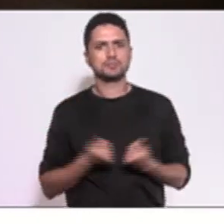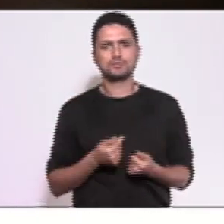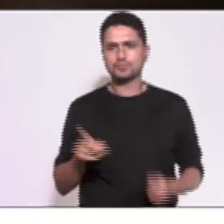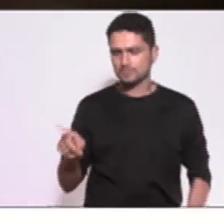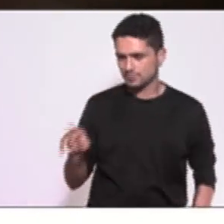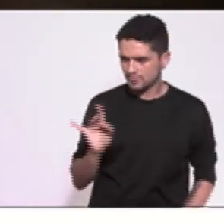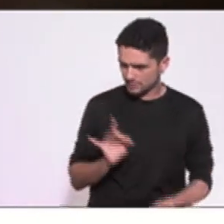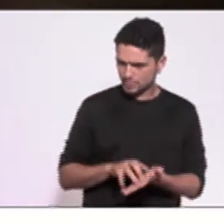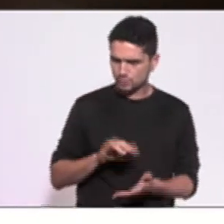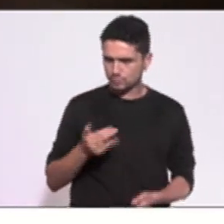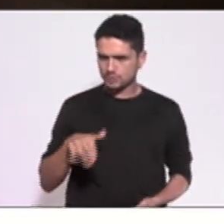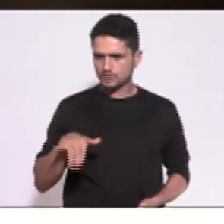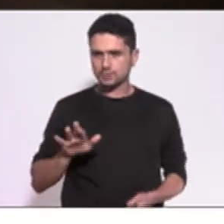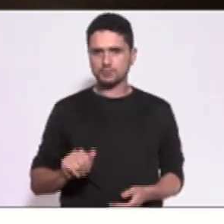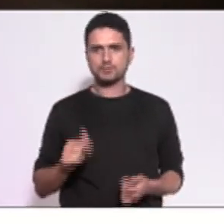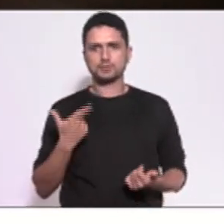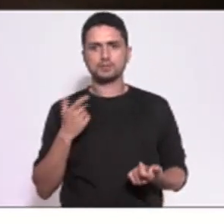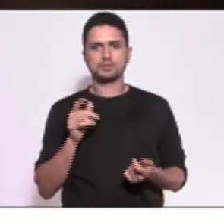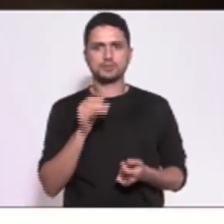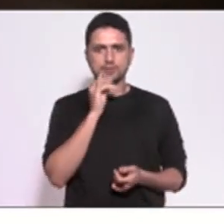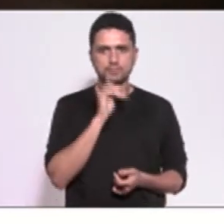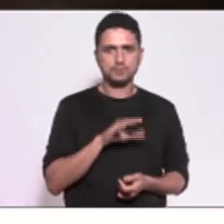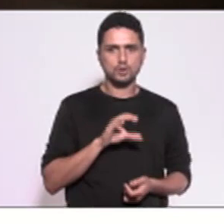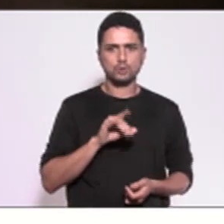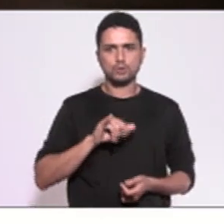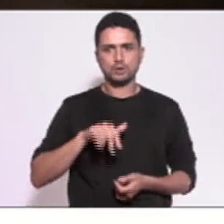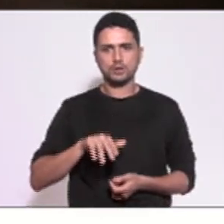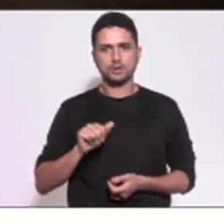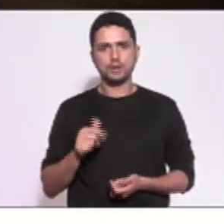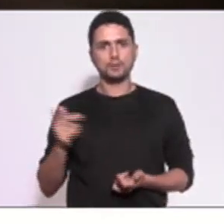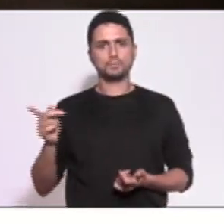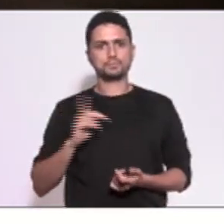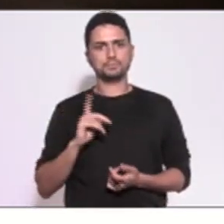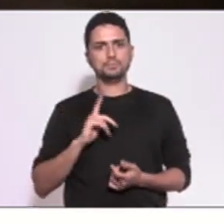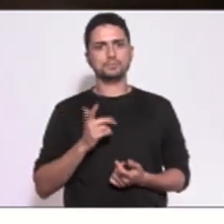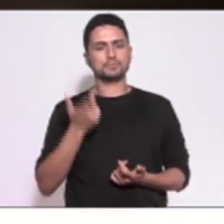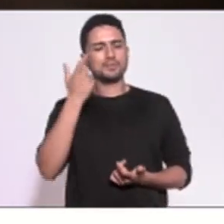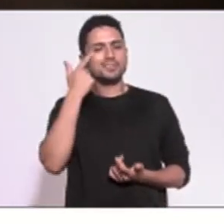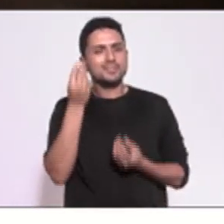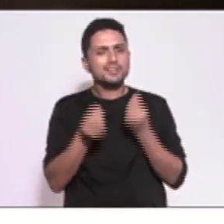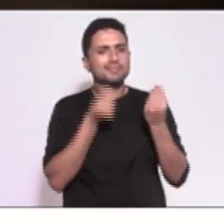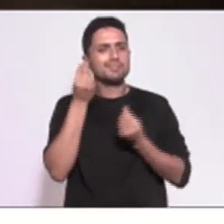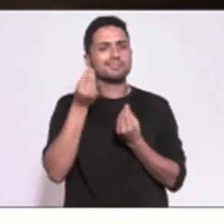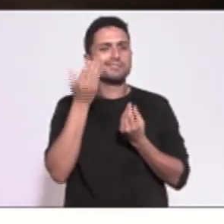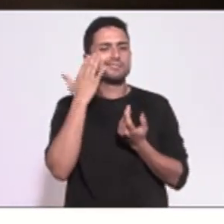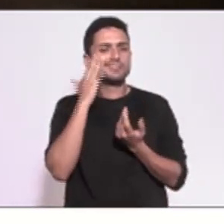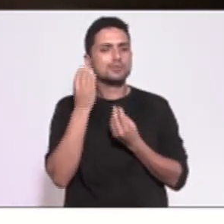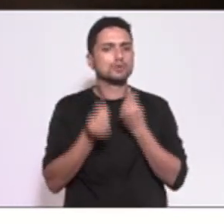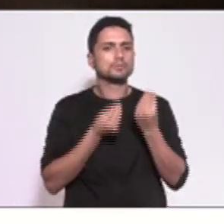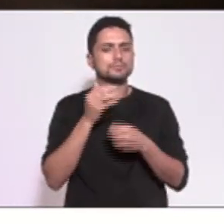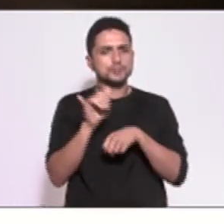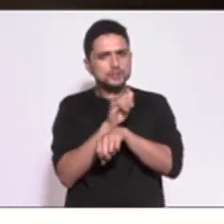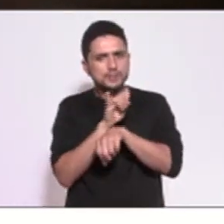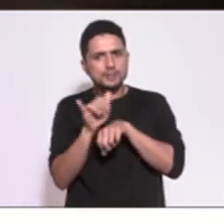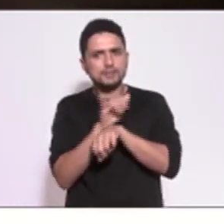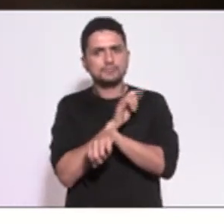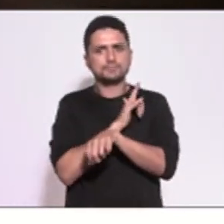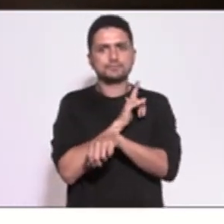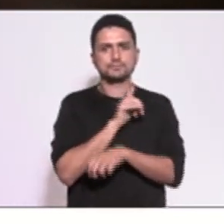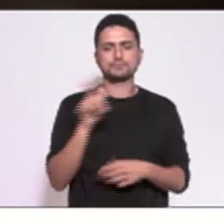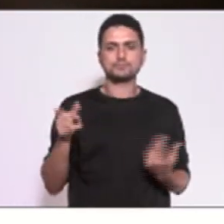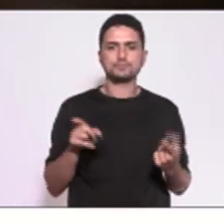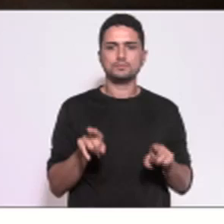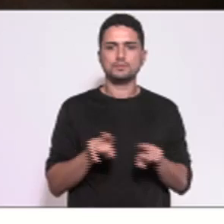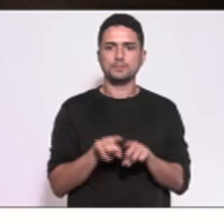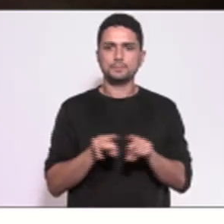na colina de Golã, para entender a dimensão estratégica. E aquele guia nosso,